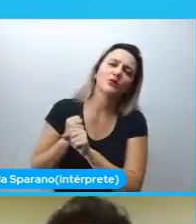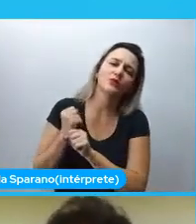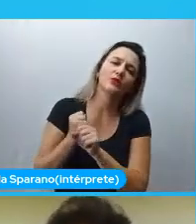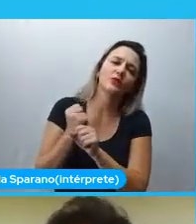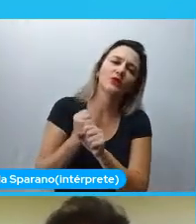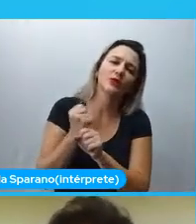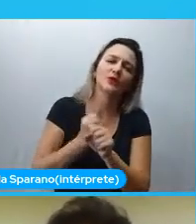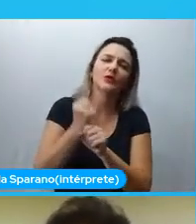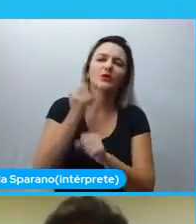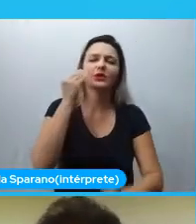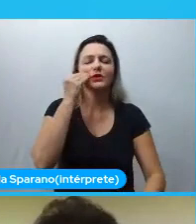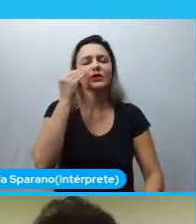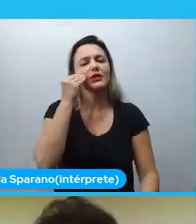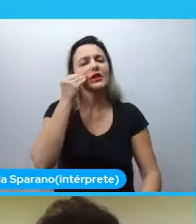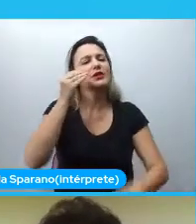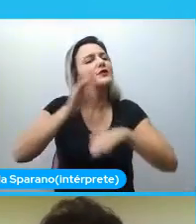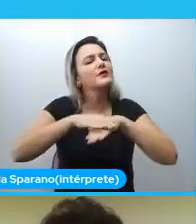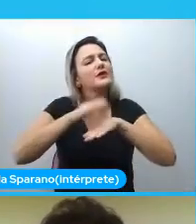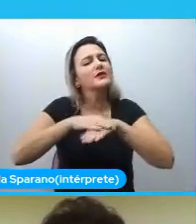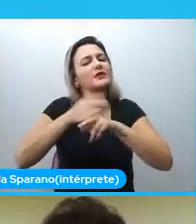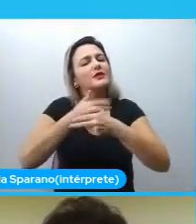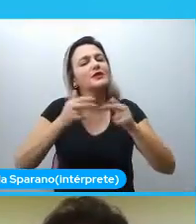tento fazer alguma coisa diferente